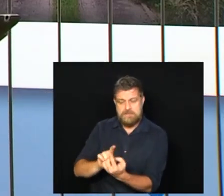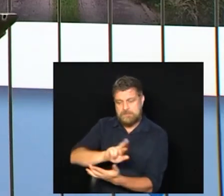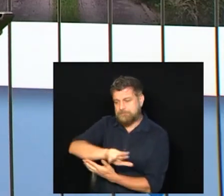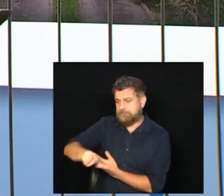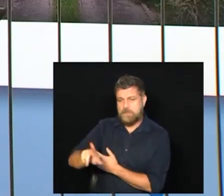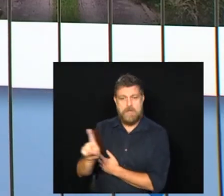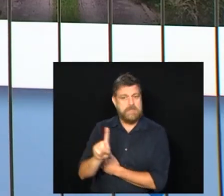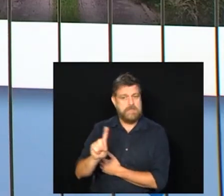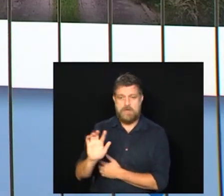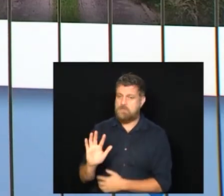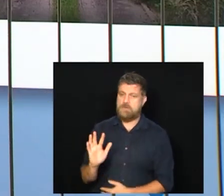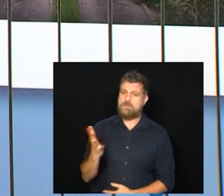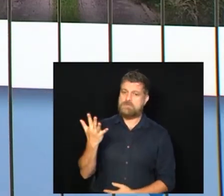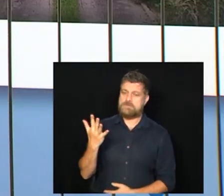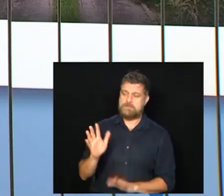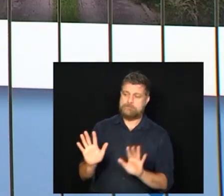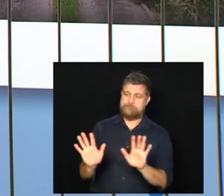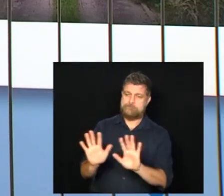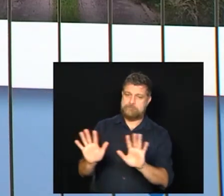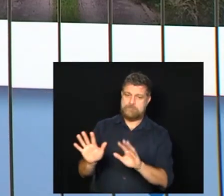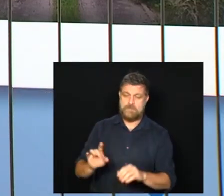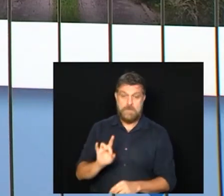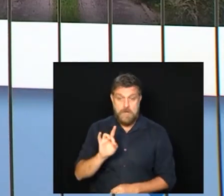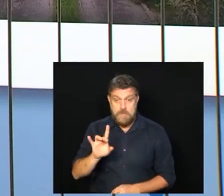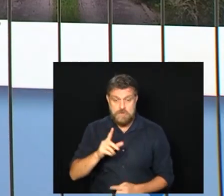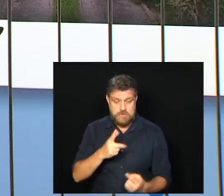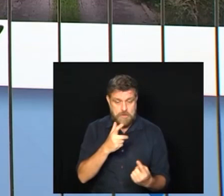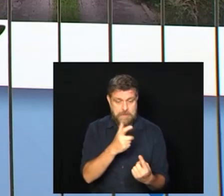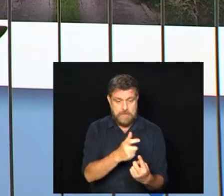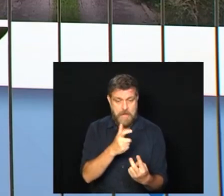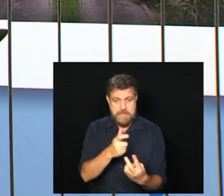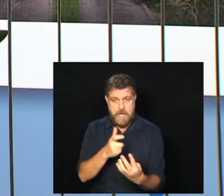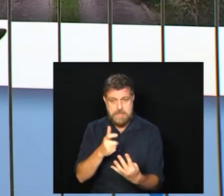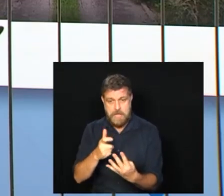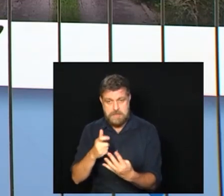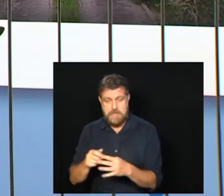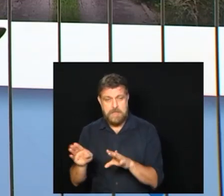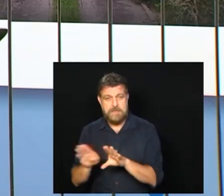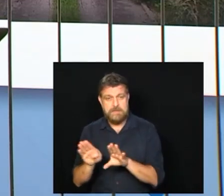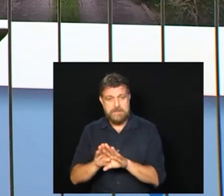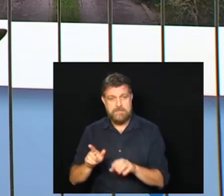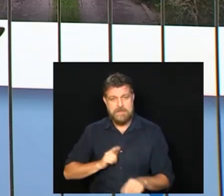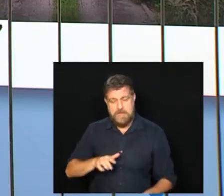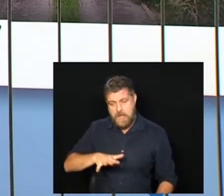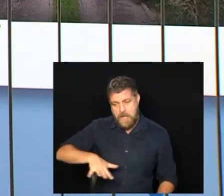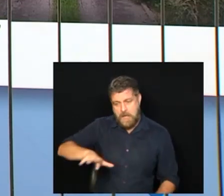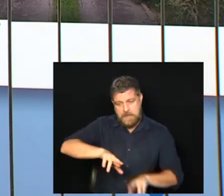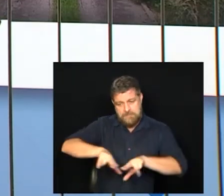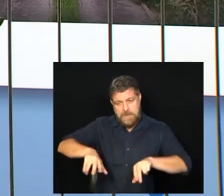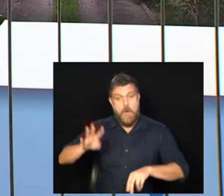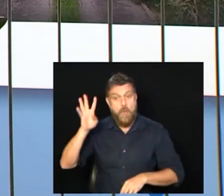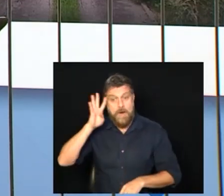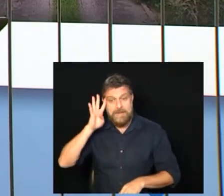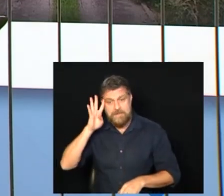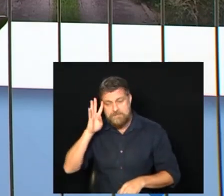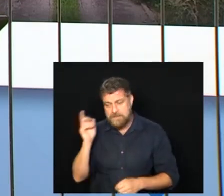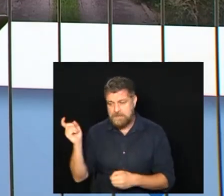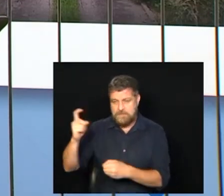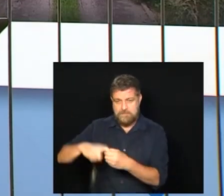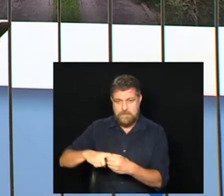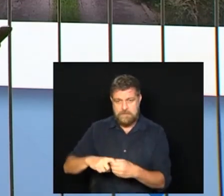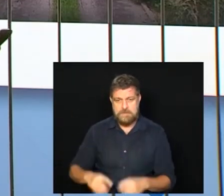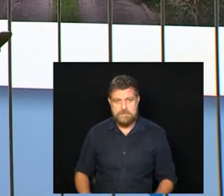vão acontecer, ok? Então, apenas os serviços de saúde e para os demais serviços na quarta-feira. O